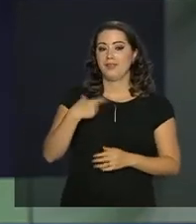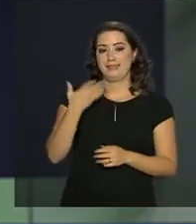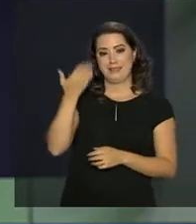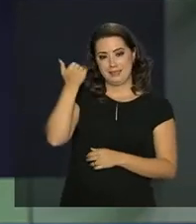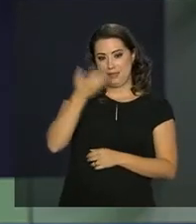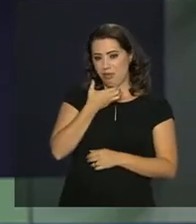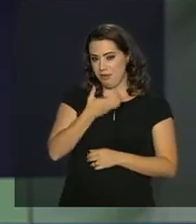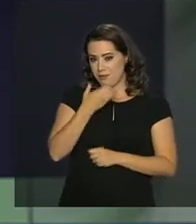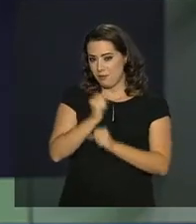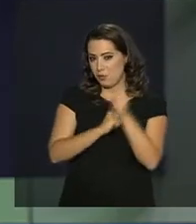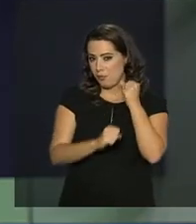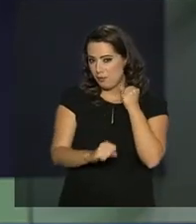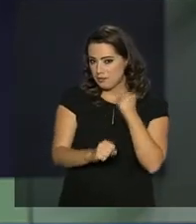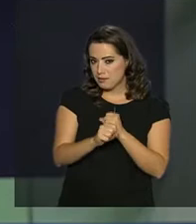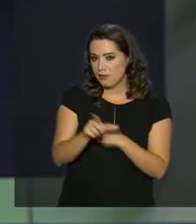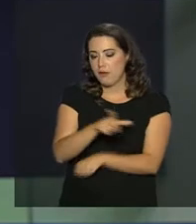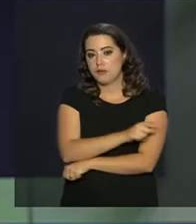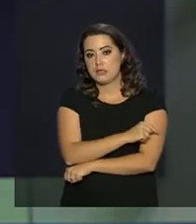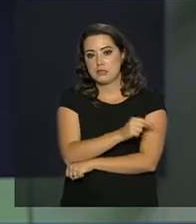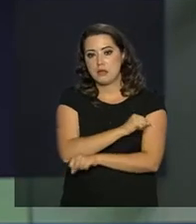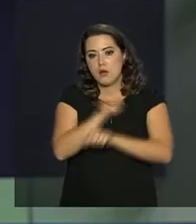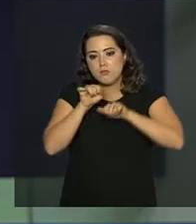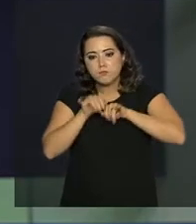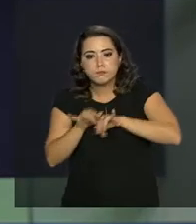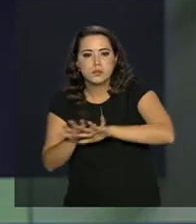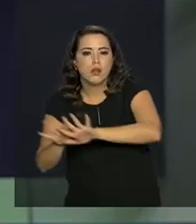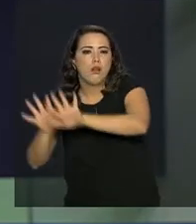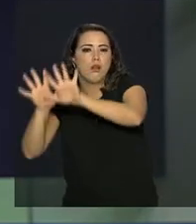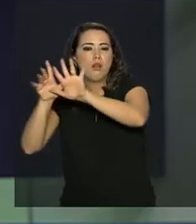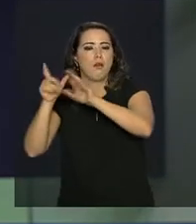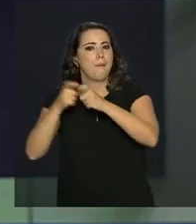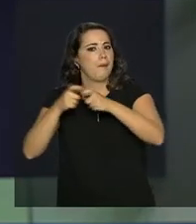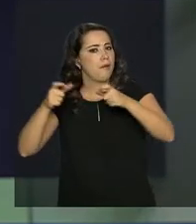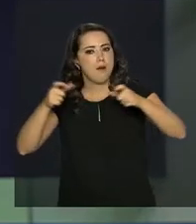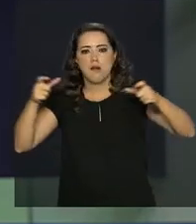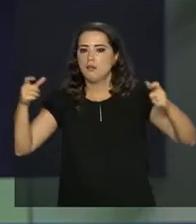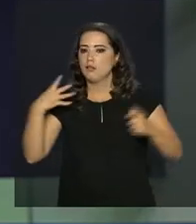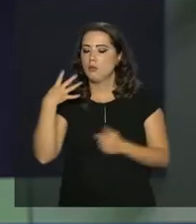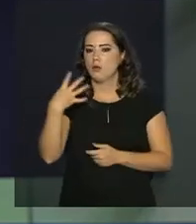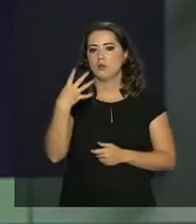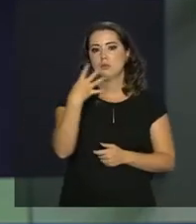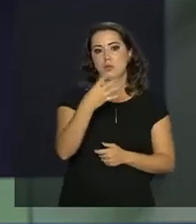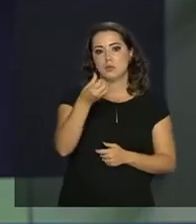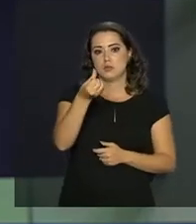em dezembro do ano passado, a vacinação para a febre amarela foi ampliada para